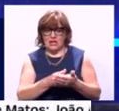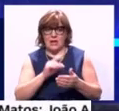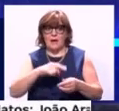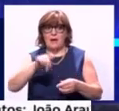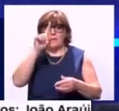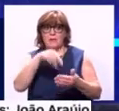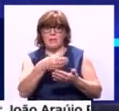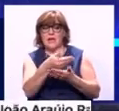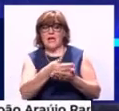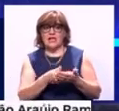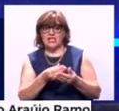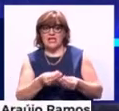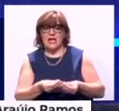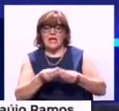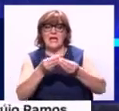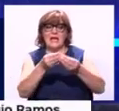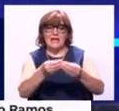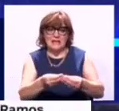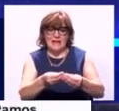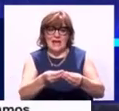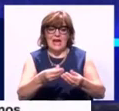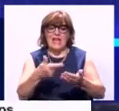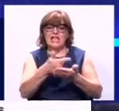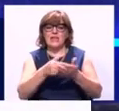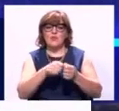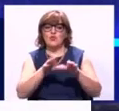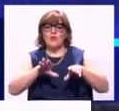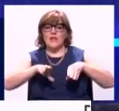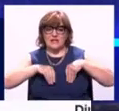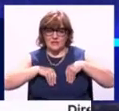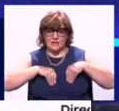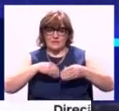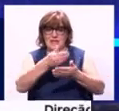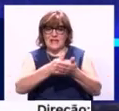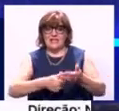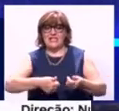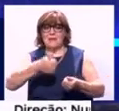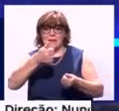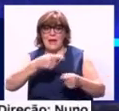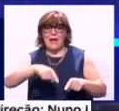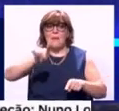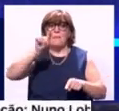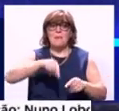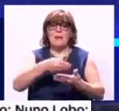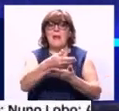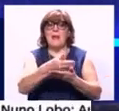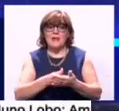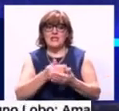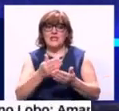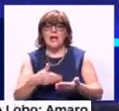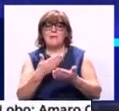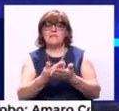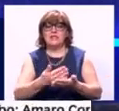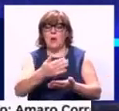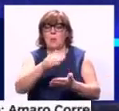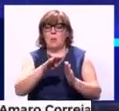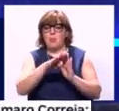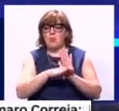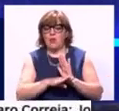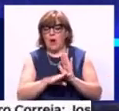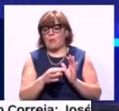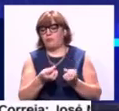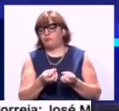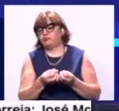a primeira lista a entregar os termos de aceitação. Esta lista B foi a primeira a apresentar um programa